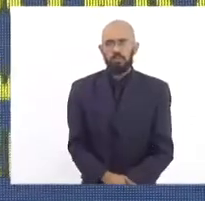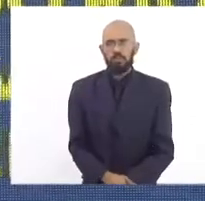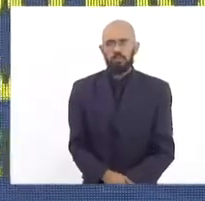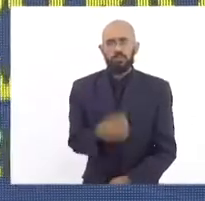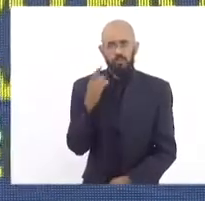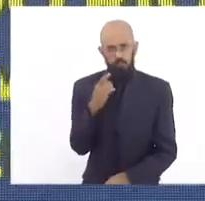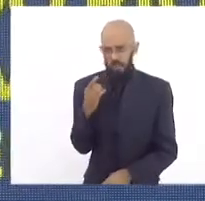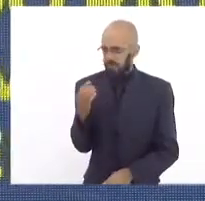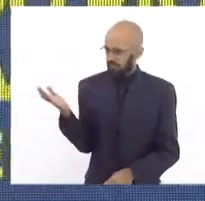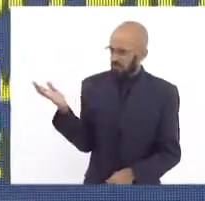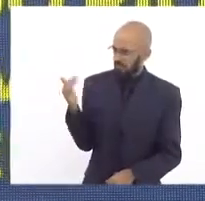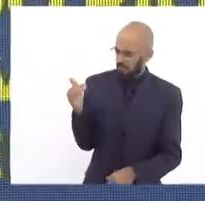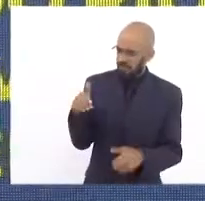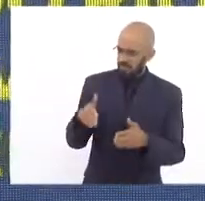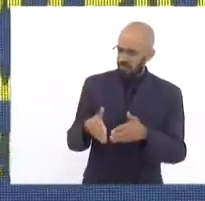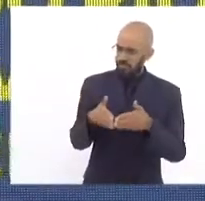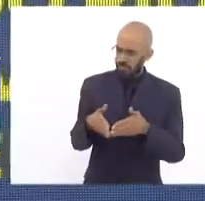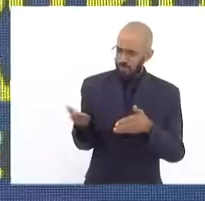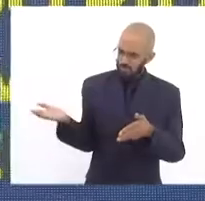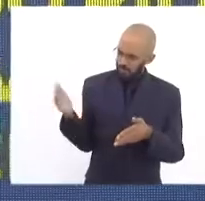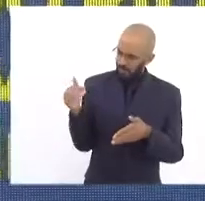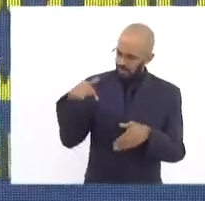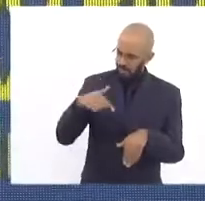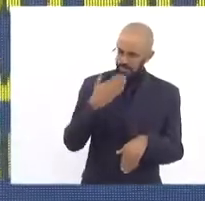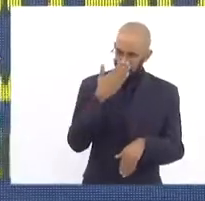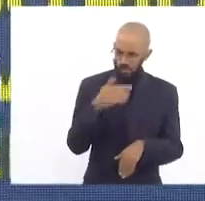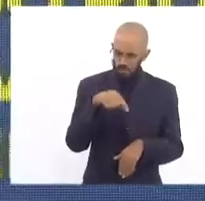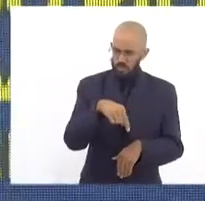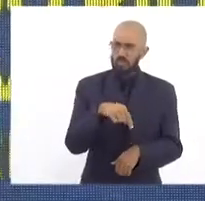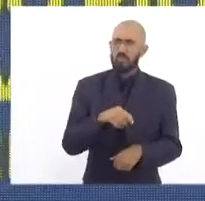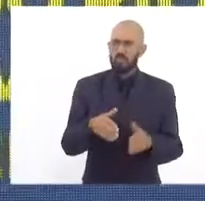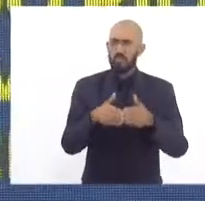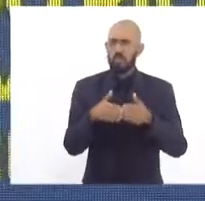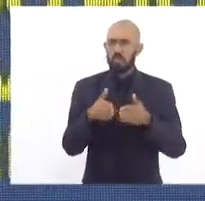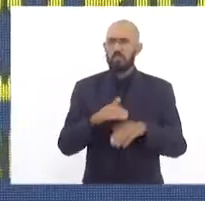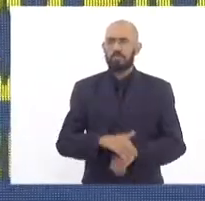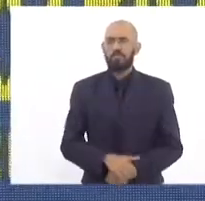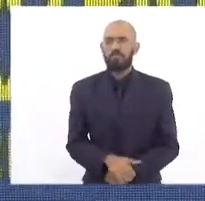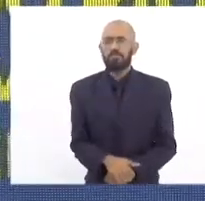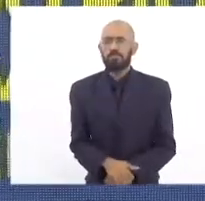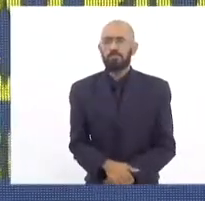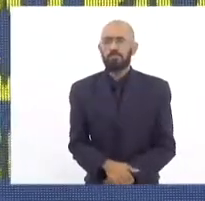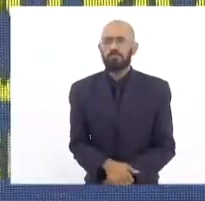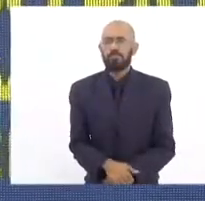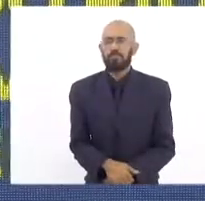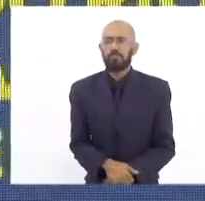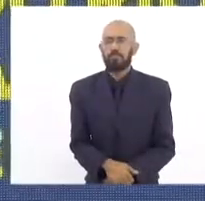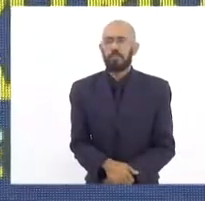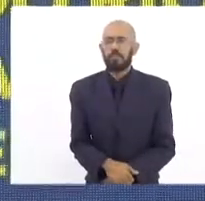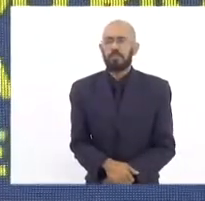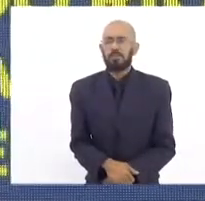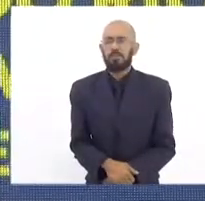Vem aqui, por favor. Fica aqui na frente, por favor.